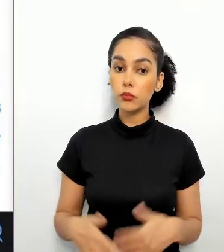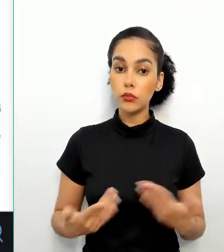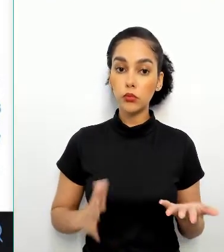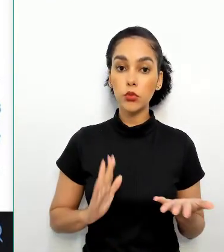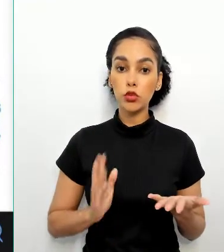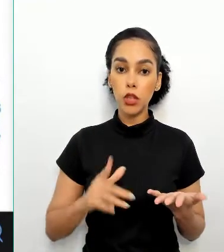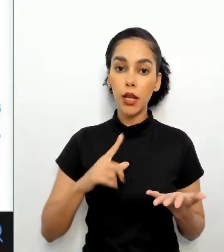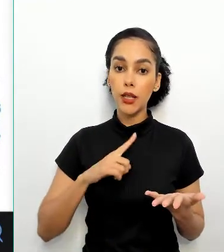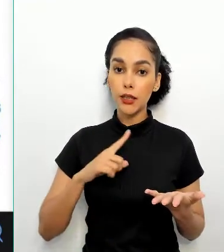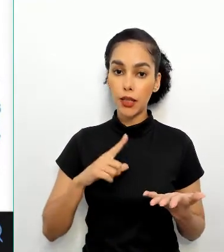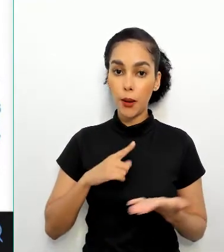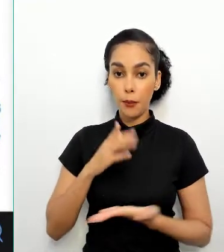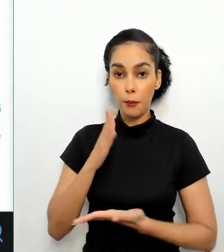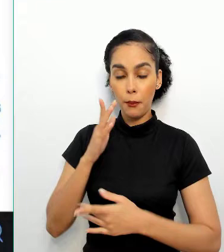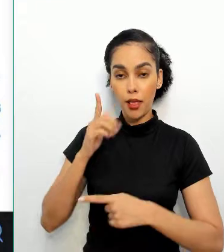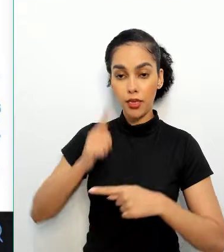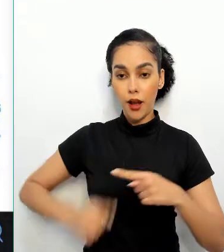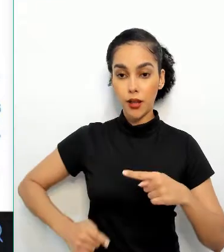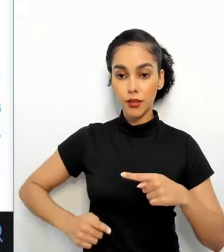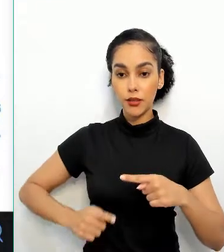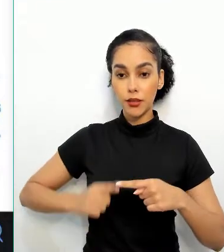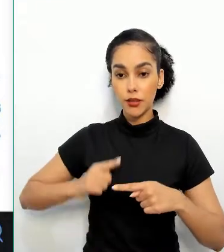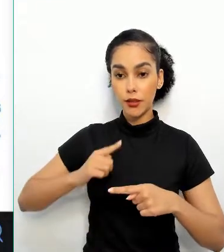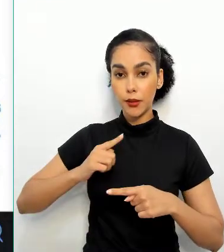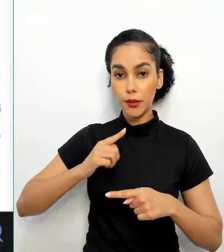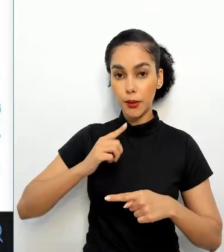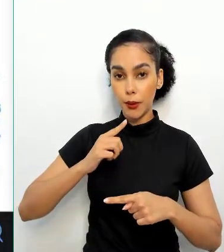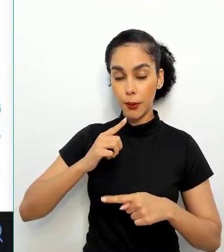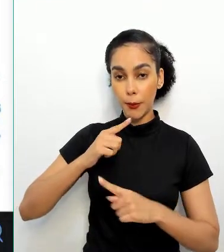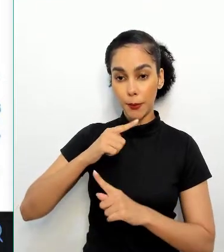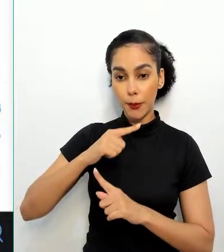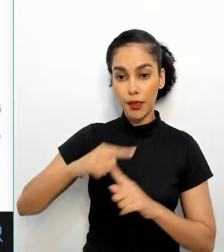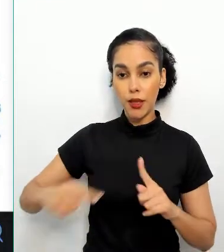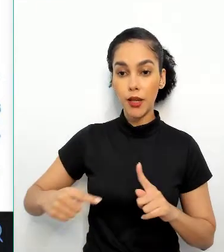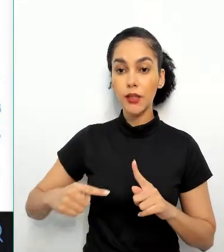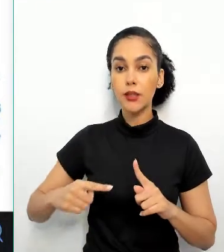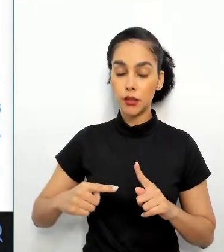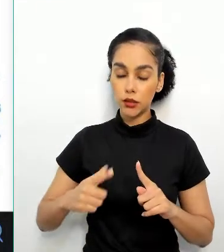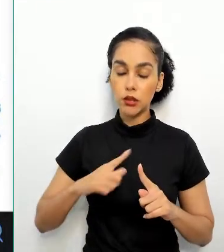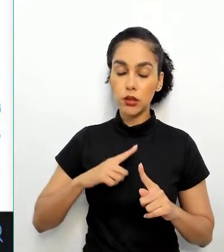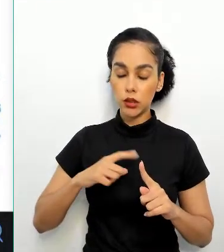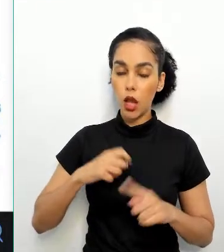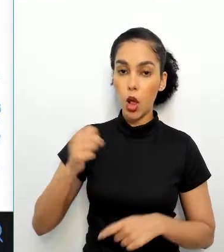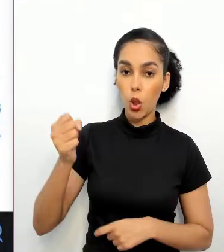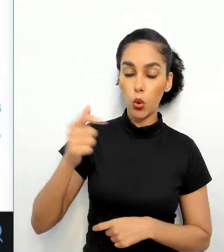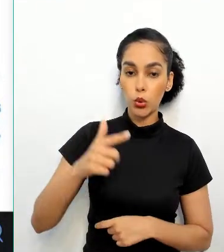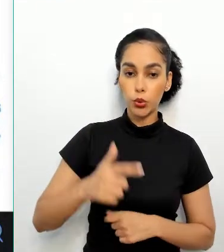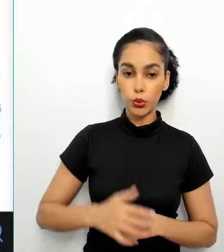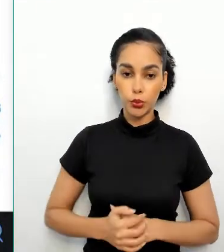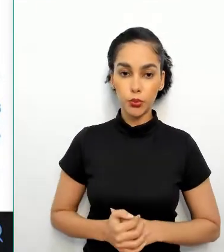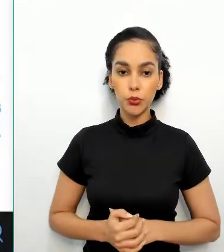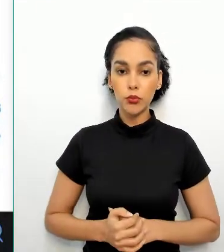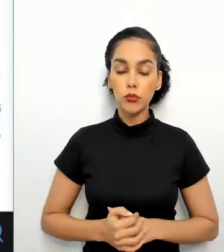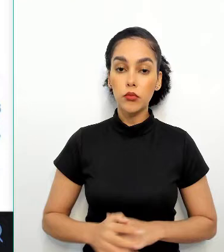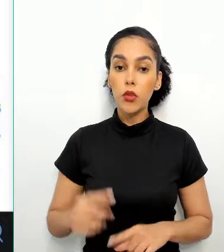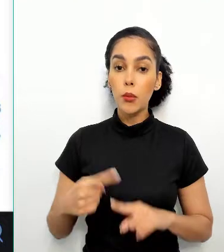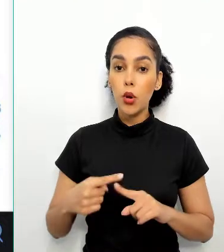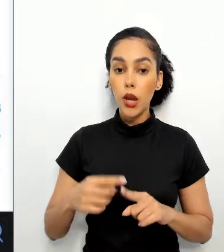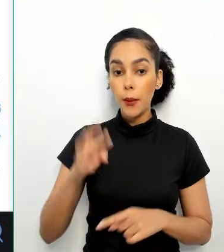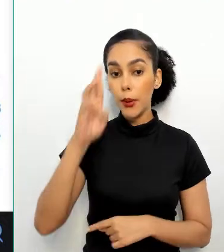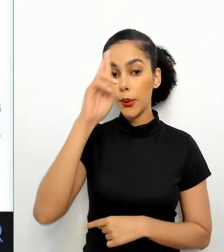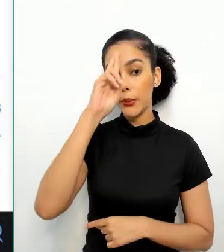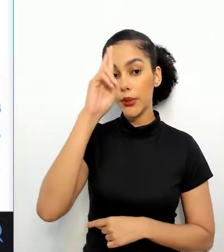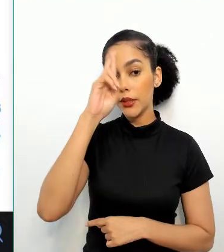critério aqui, né? Que vai gerar a metade da luz que passa pelo pergolado ao meio-dia. Porque em meio-dia, quando o sol